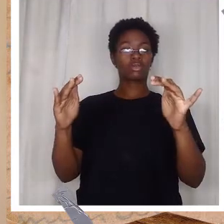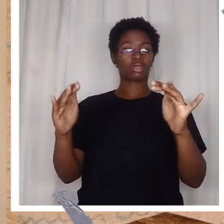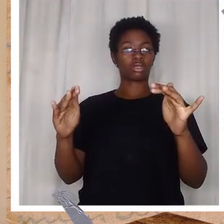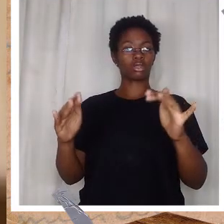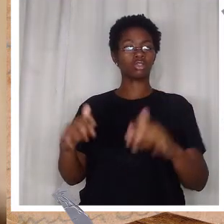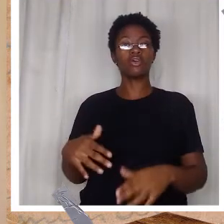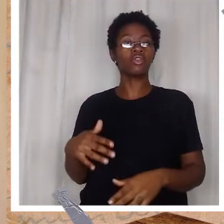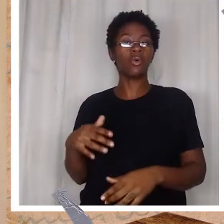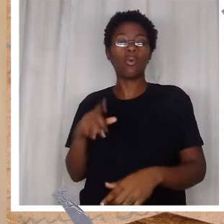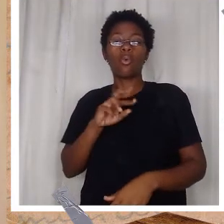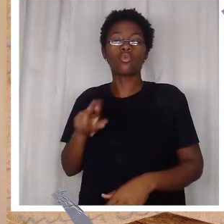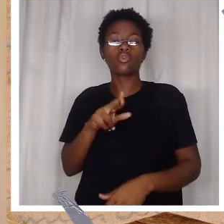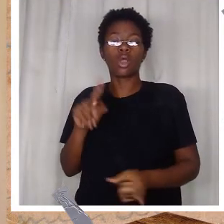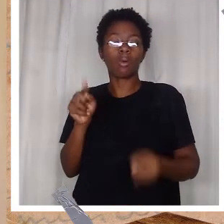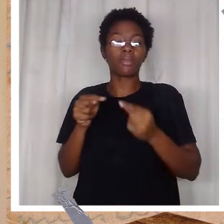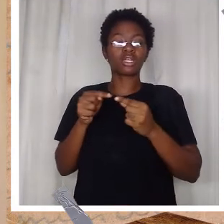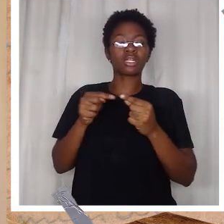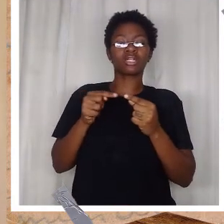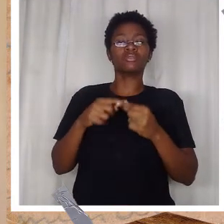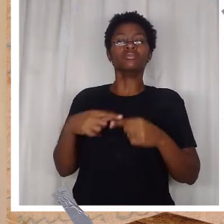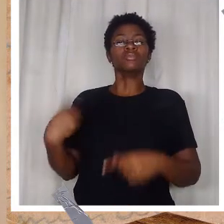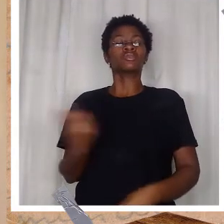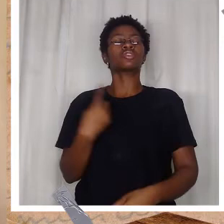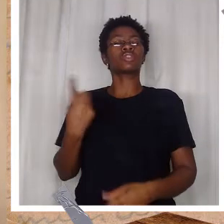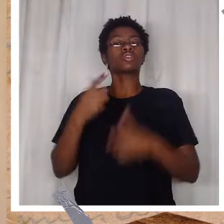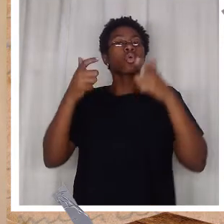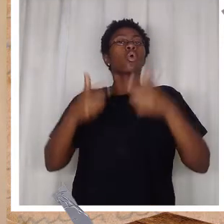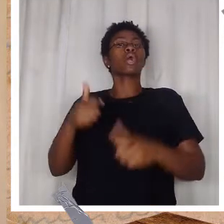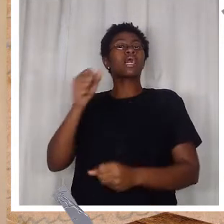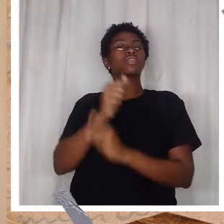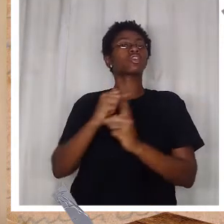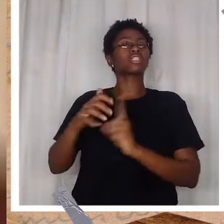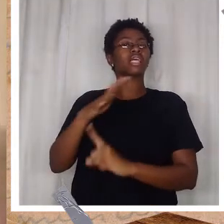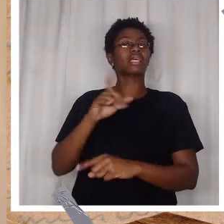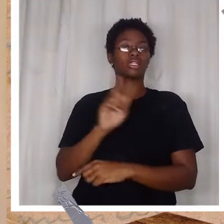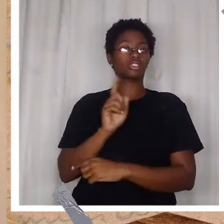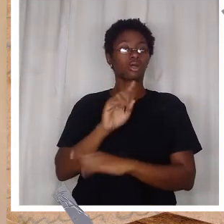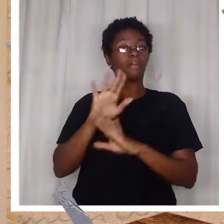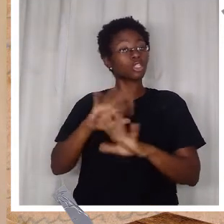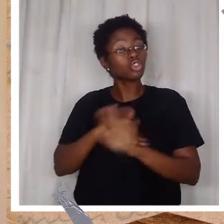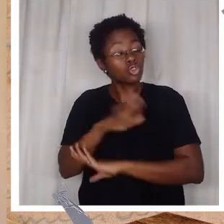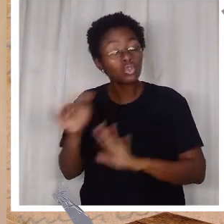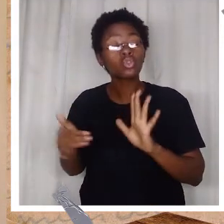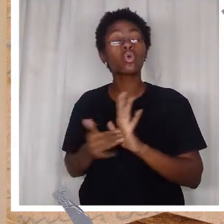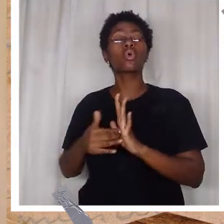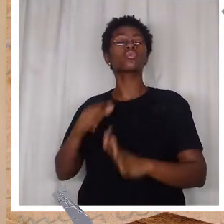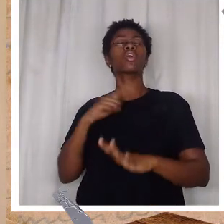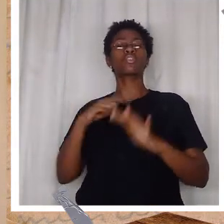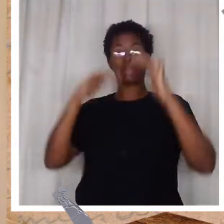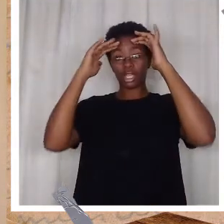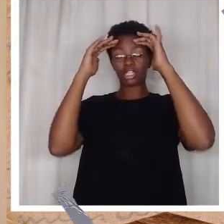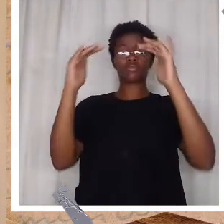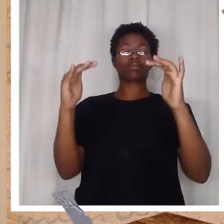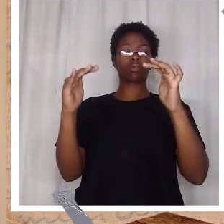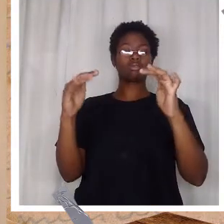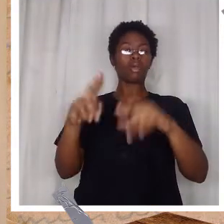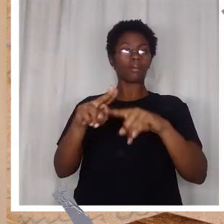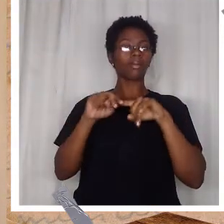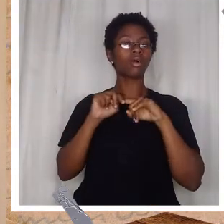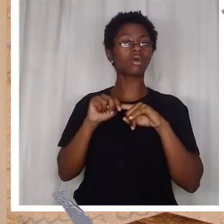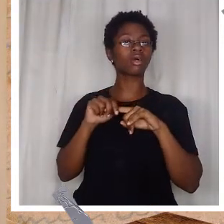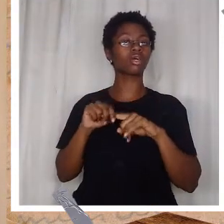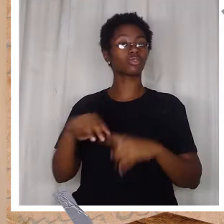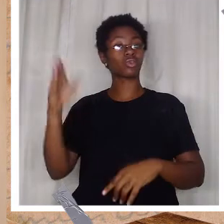social, econômica e escolar, porque o saber está na observação, está